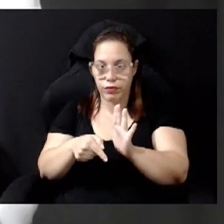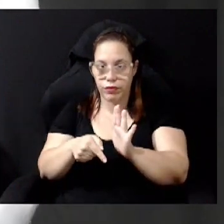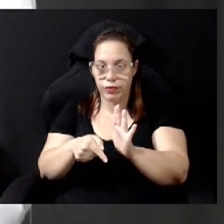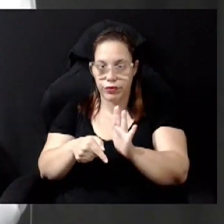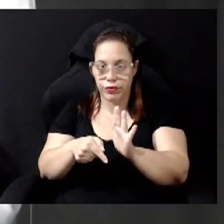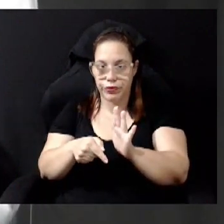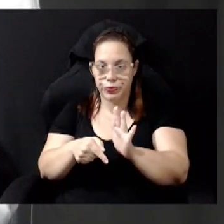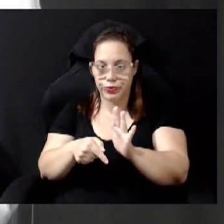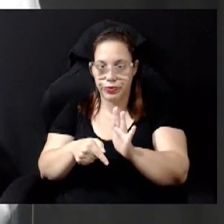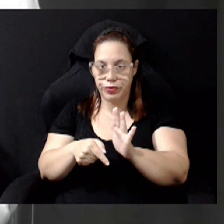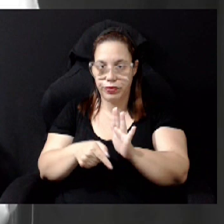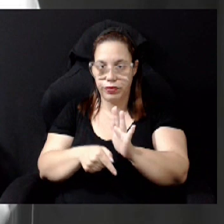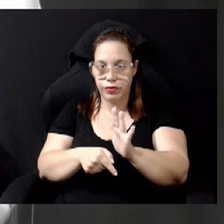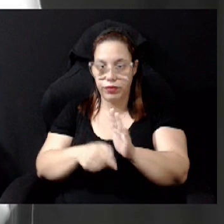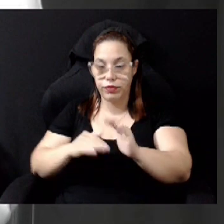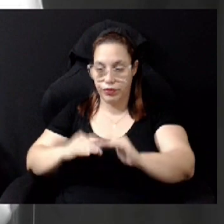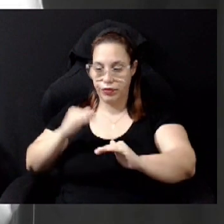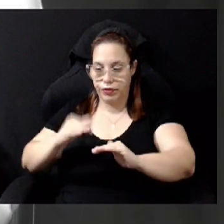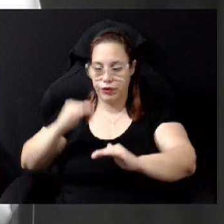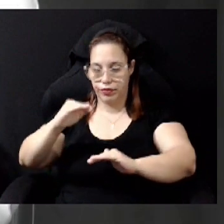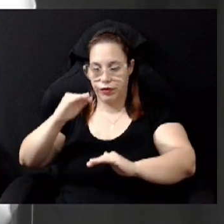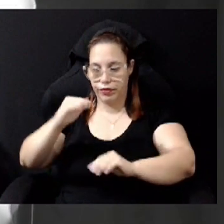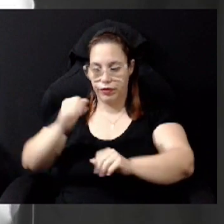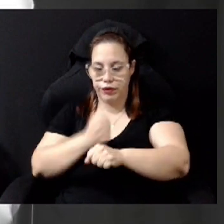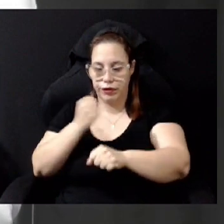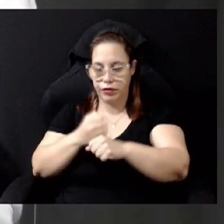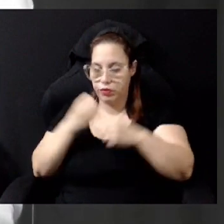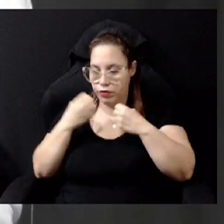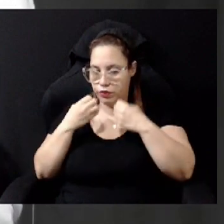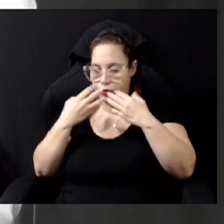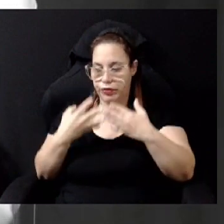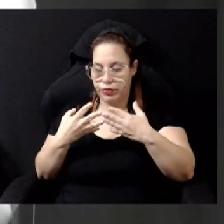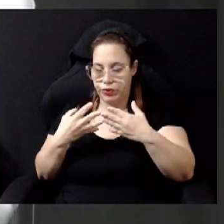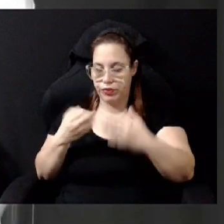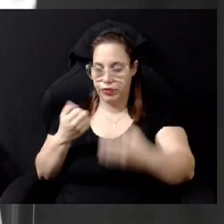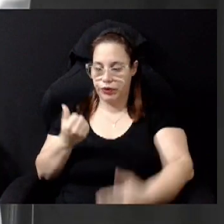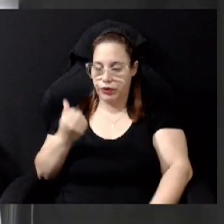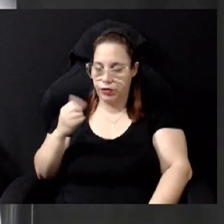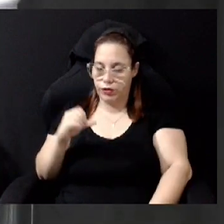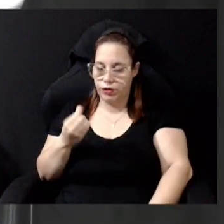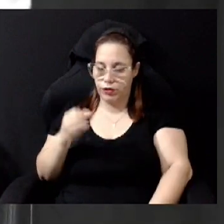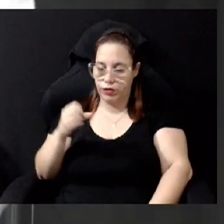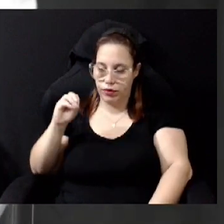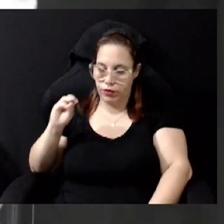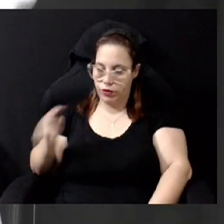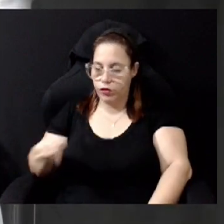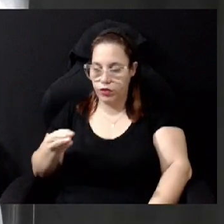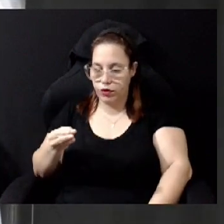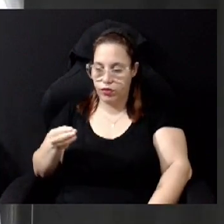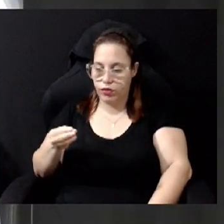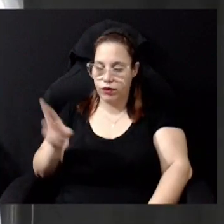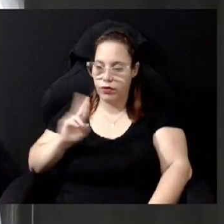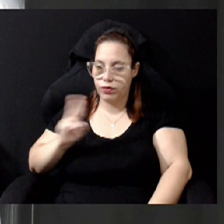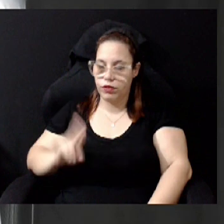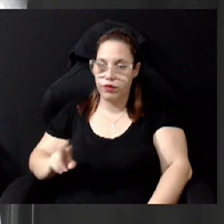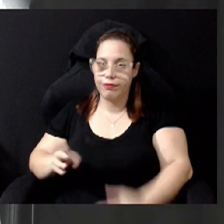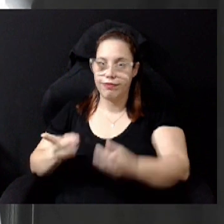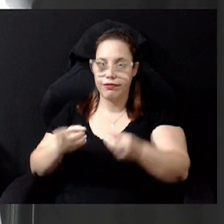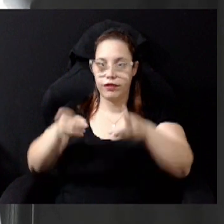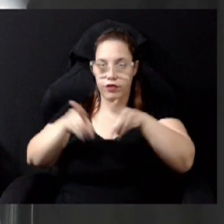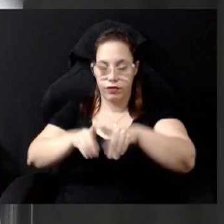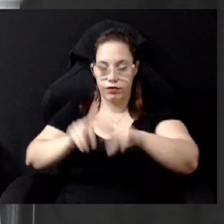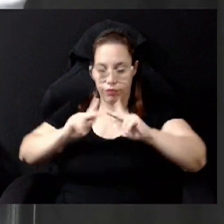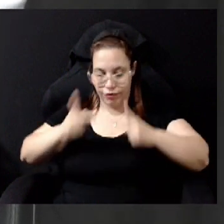o andamento da obra está indo muito bem e são quase 110 milhões de investimento que vai levar dignidade humana, vai